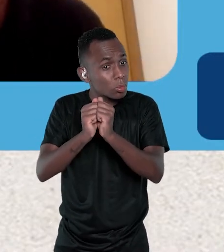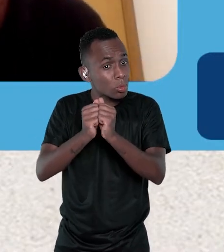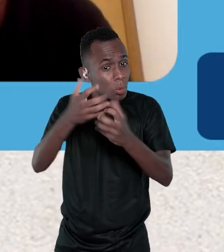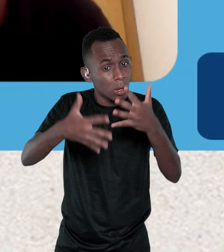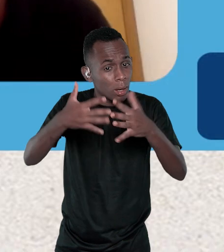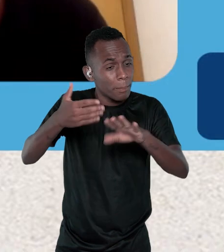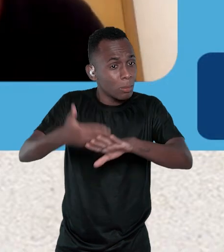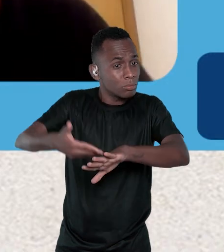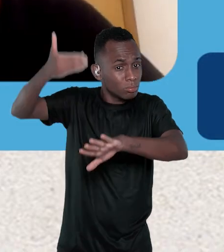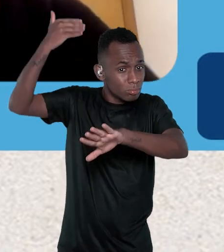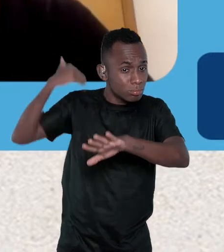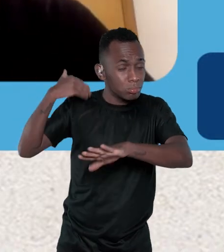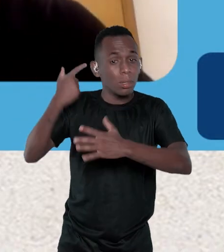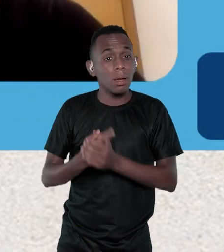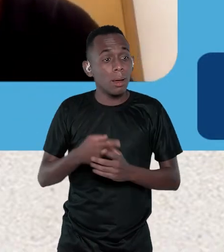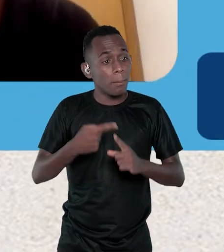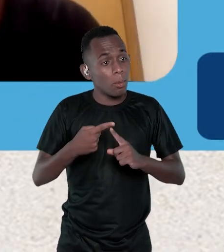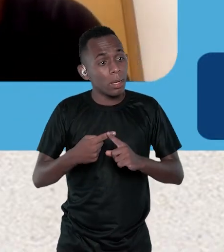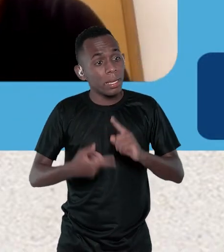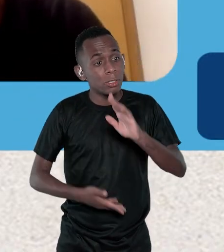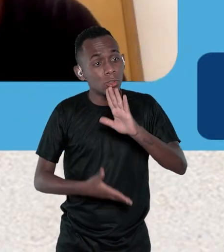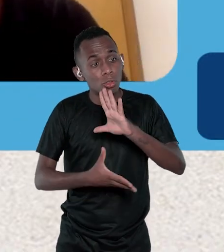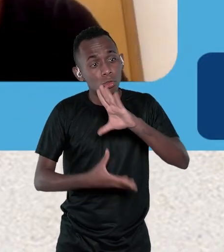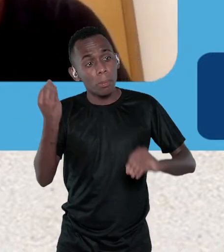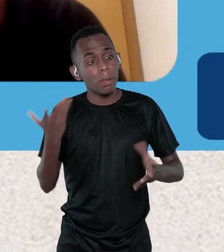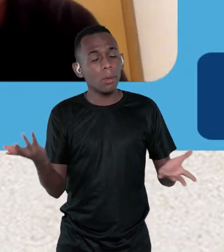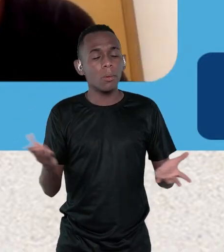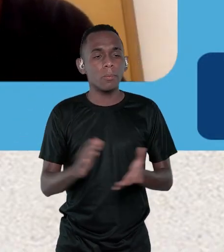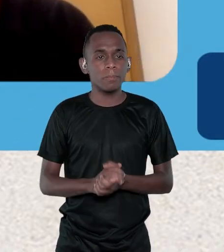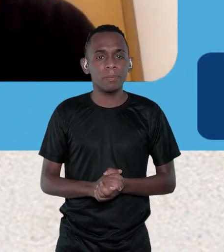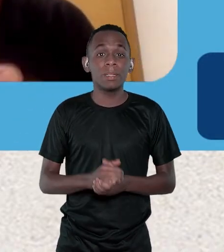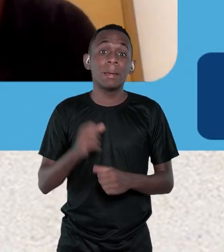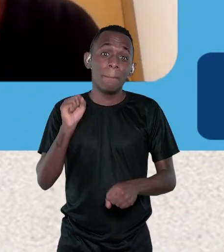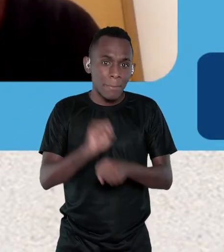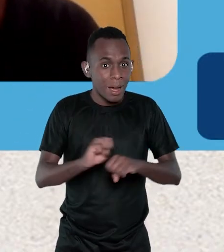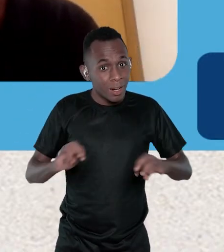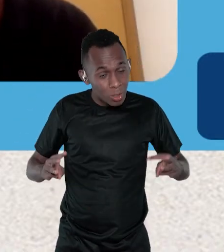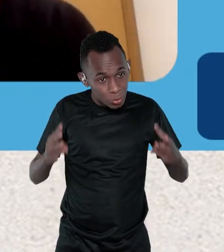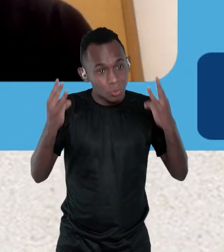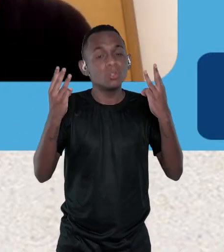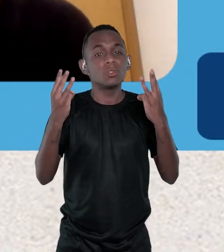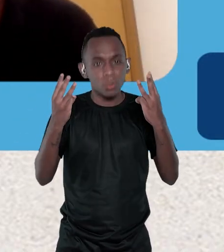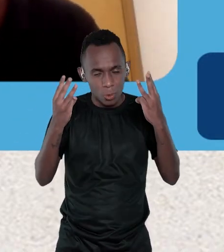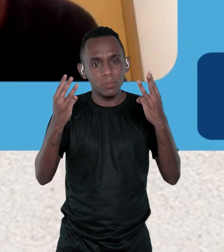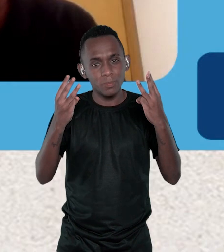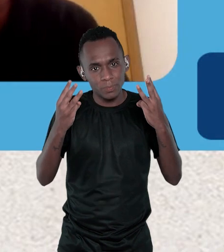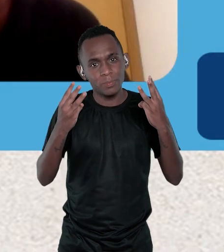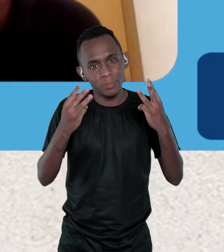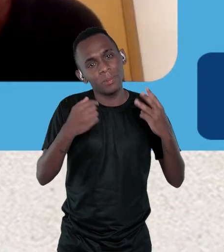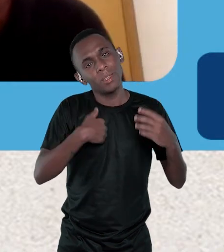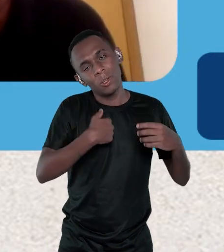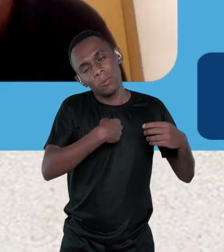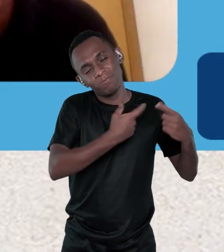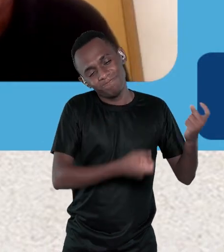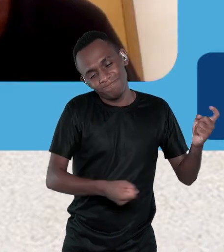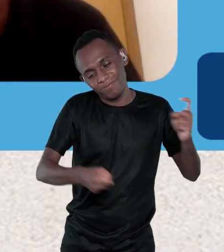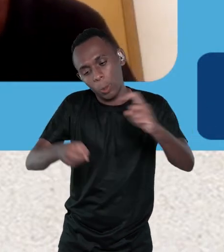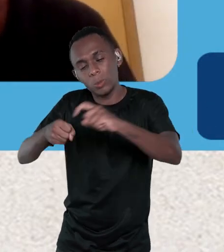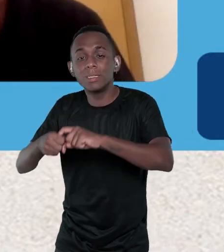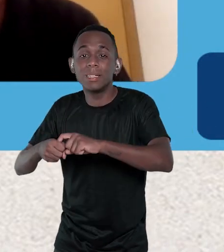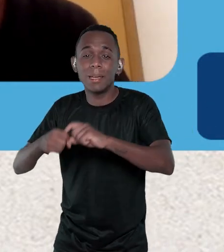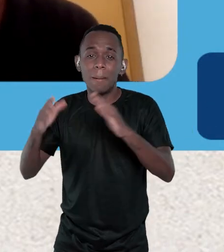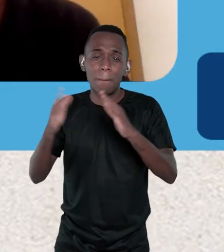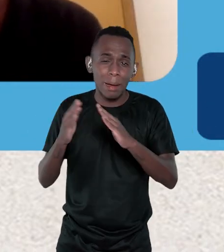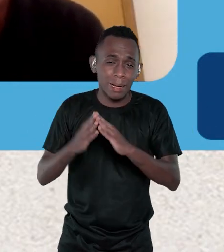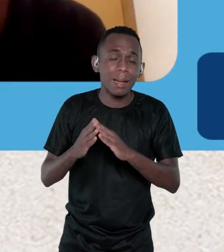aqui, atrás do caminhão. E assim, interromperam o show, me devolveram para